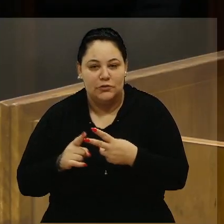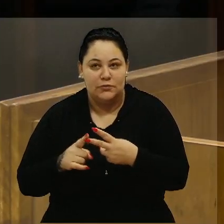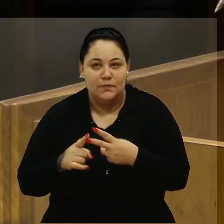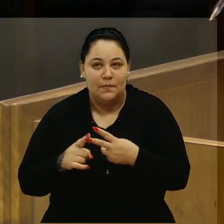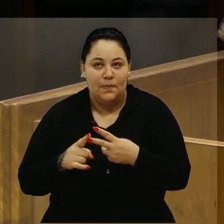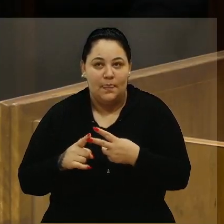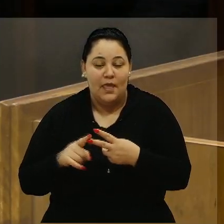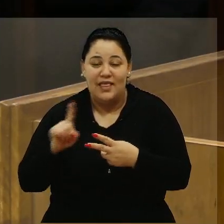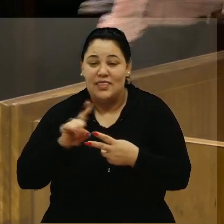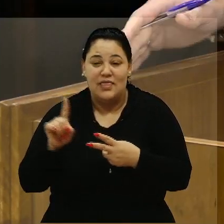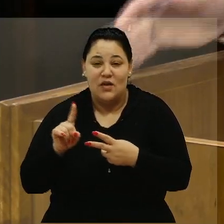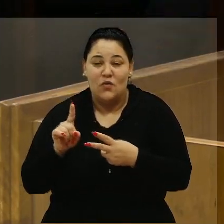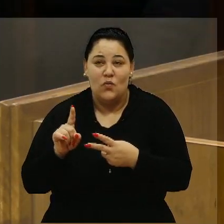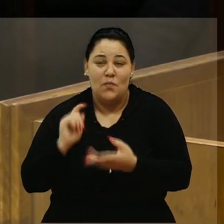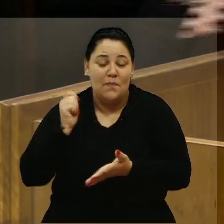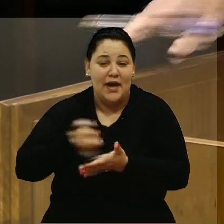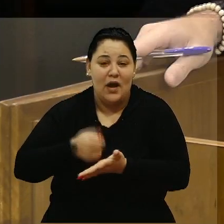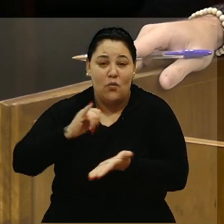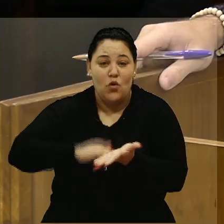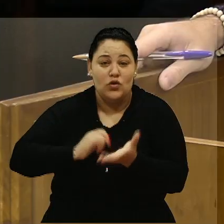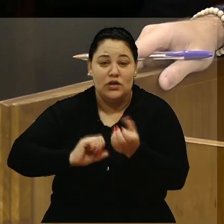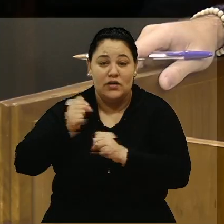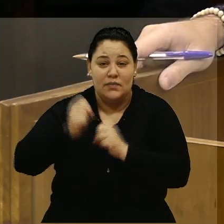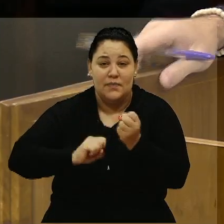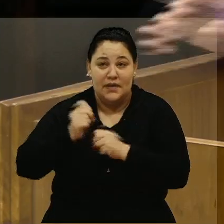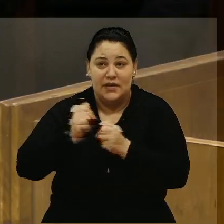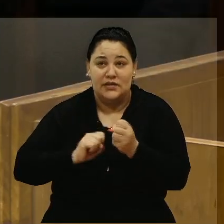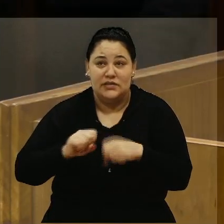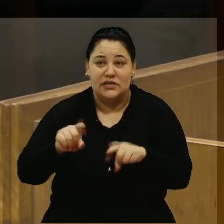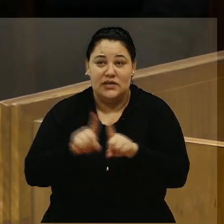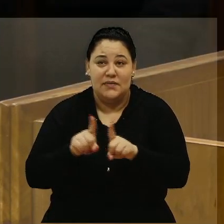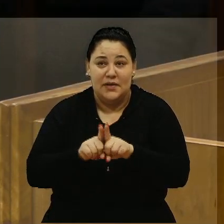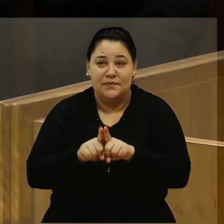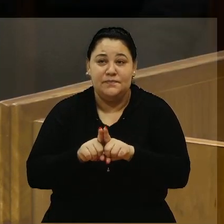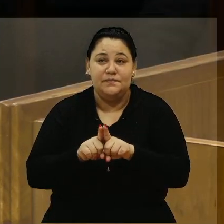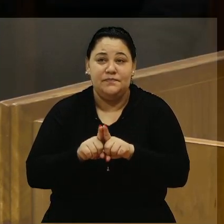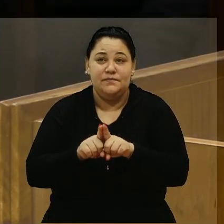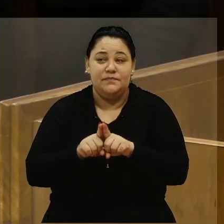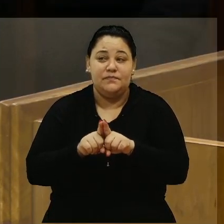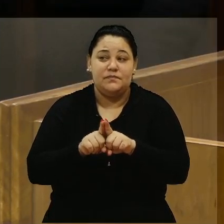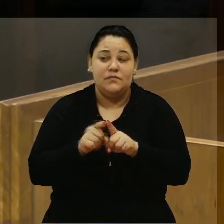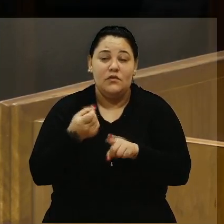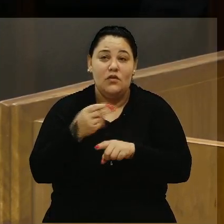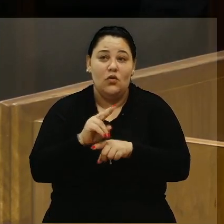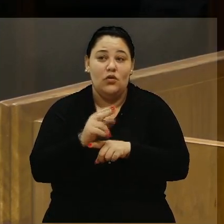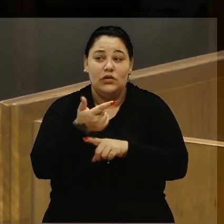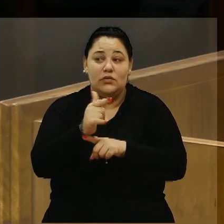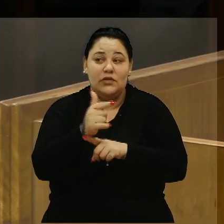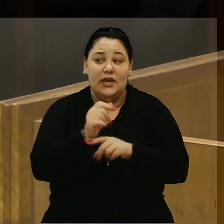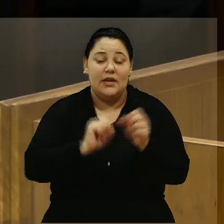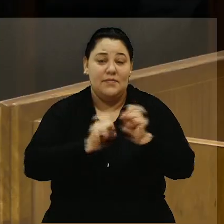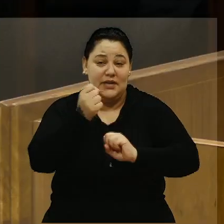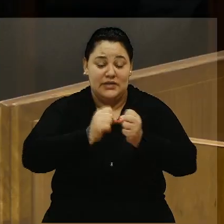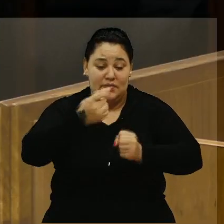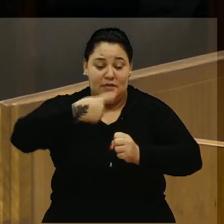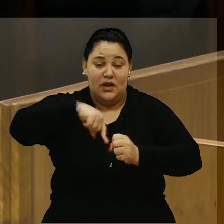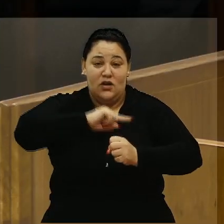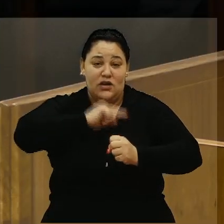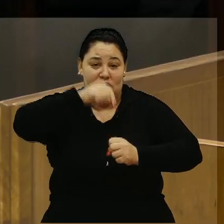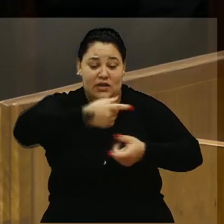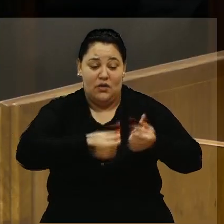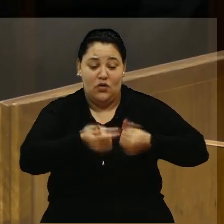Às vezes os prefeitos não fazem isso. Precisa de arrecadação. Ou quando eles não trazem empresas para cá para movimentar a economia,